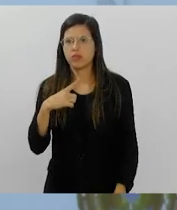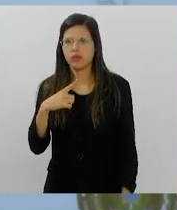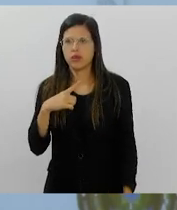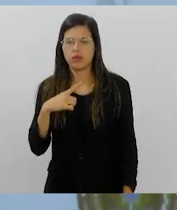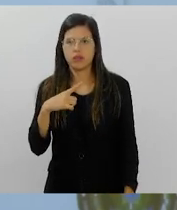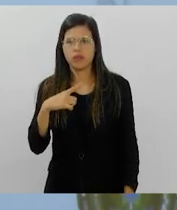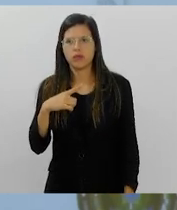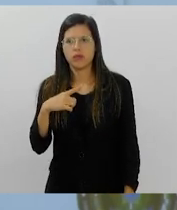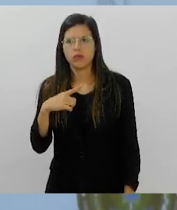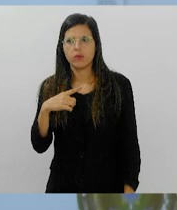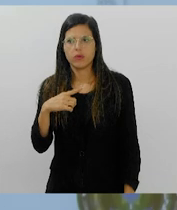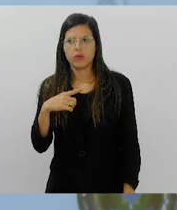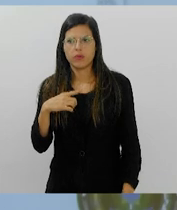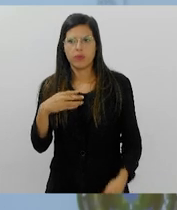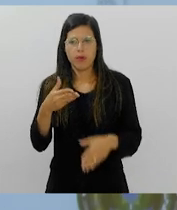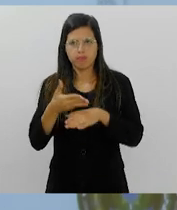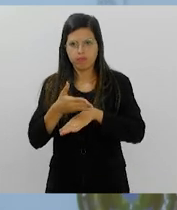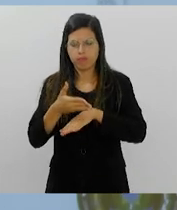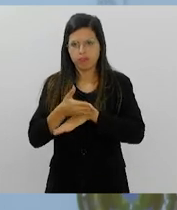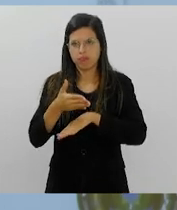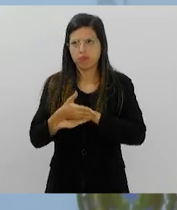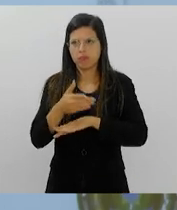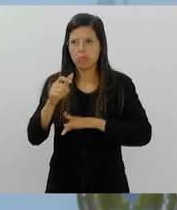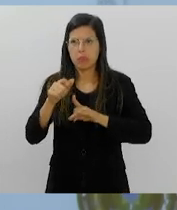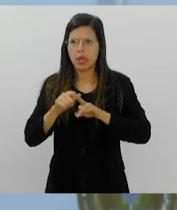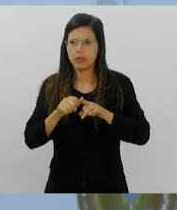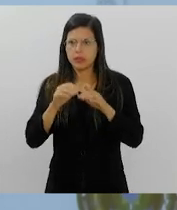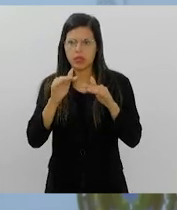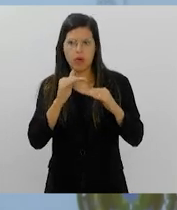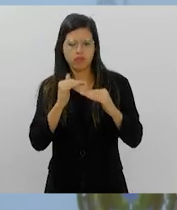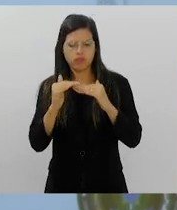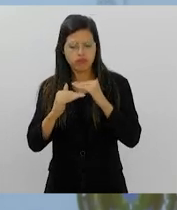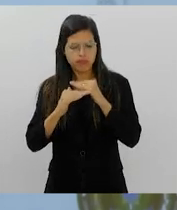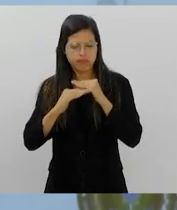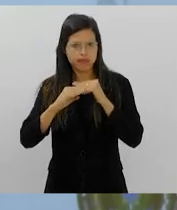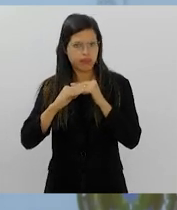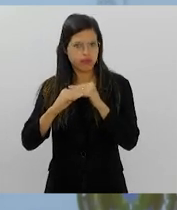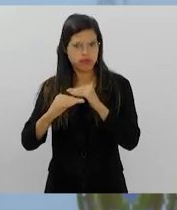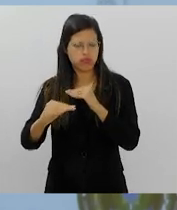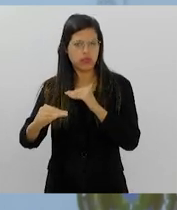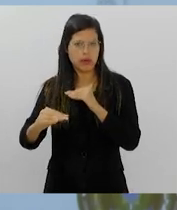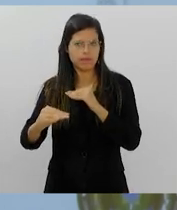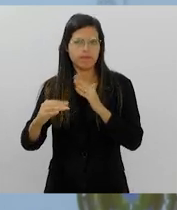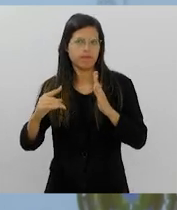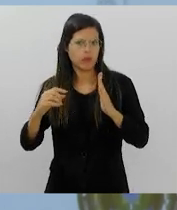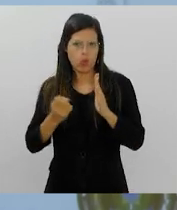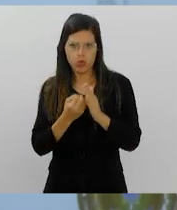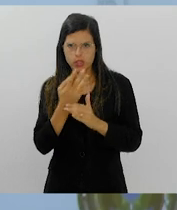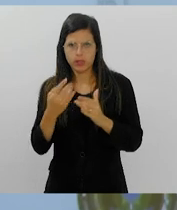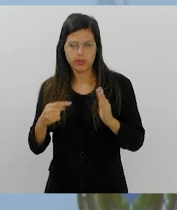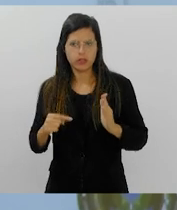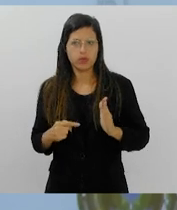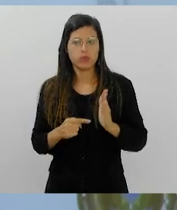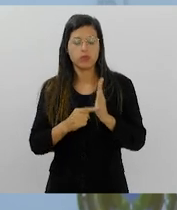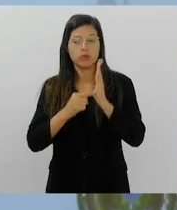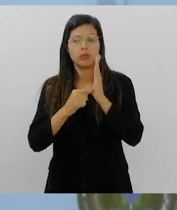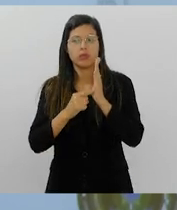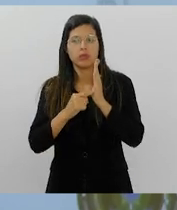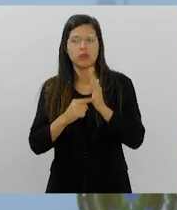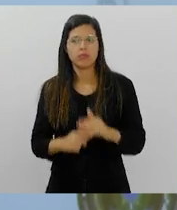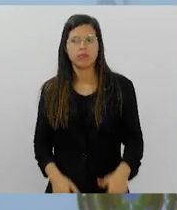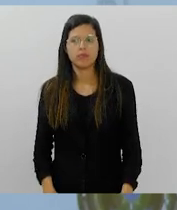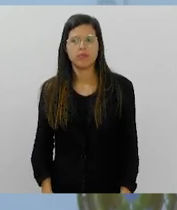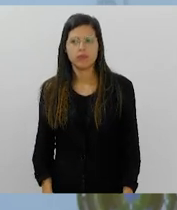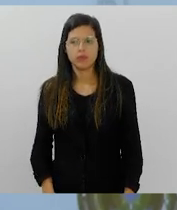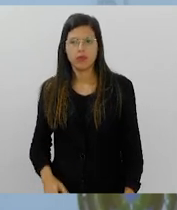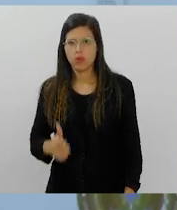teve uma frequência mensal estável em relação ao número de denúncias. E outro